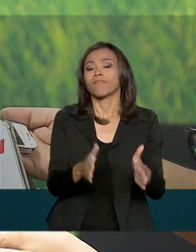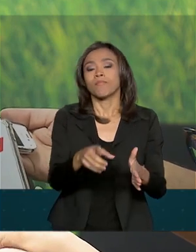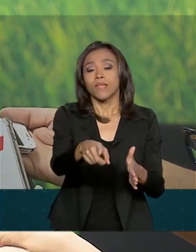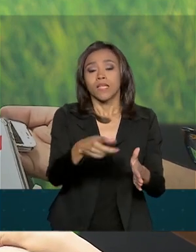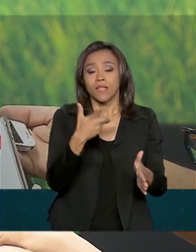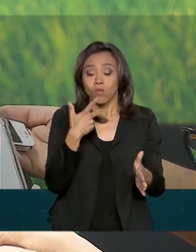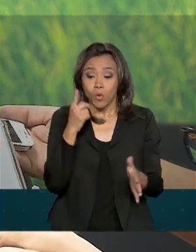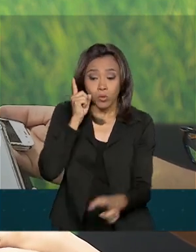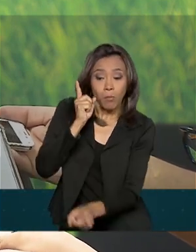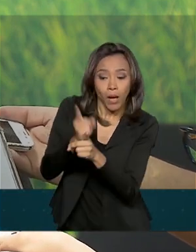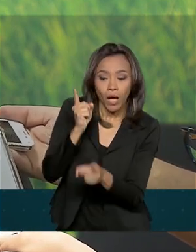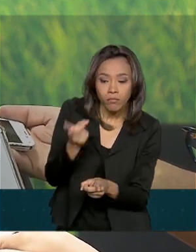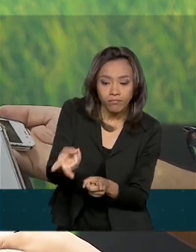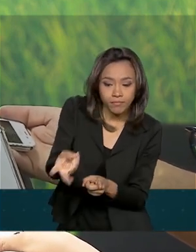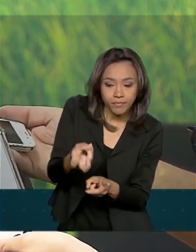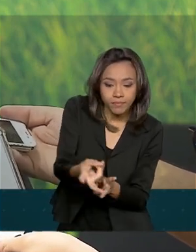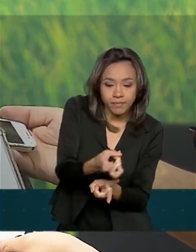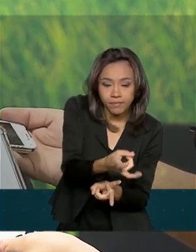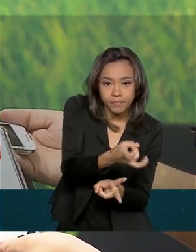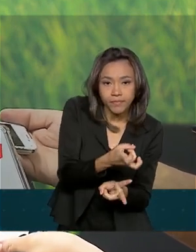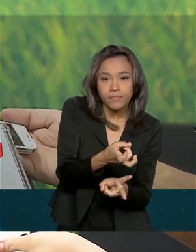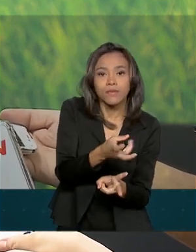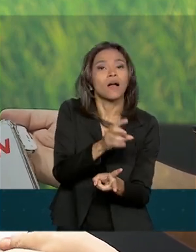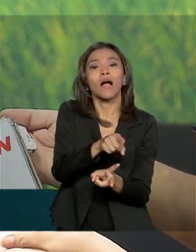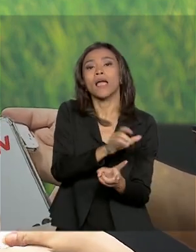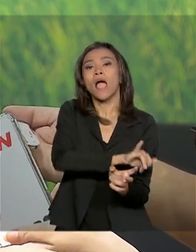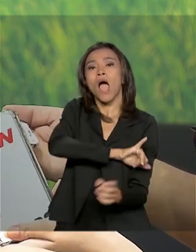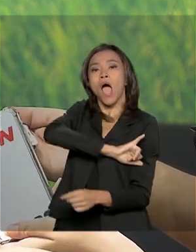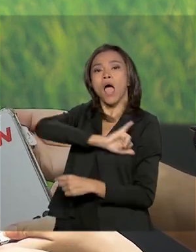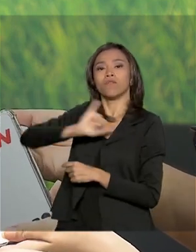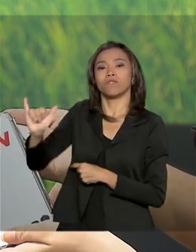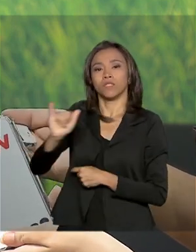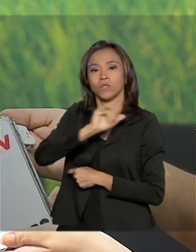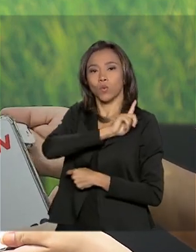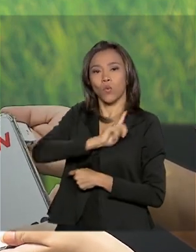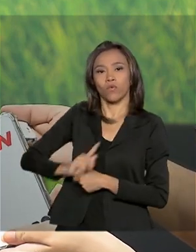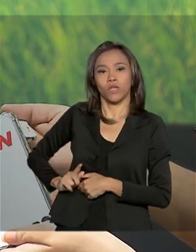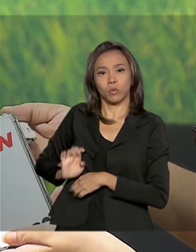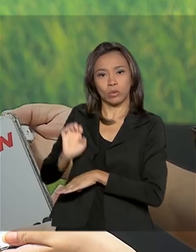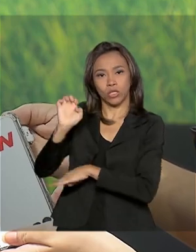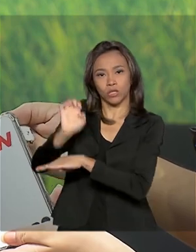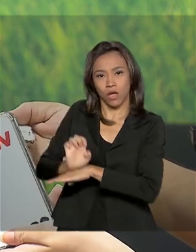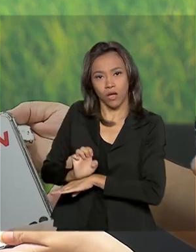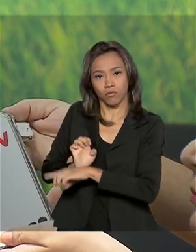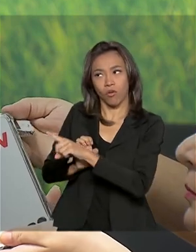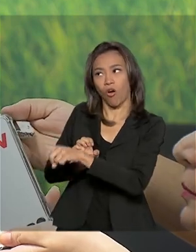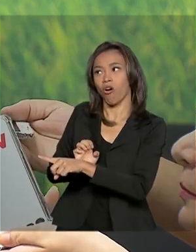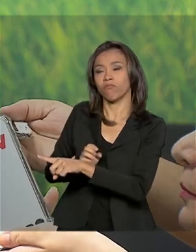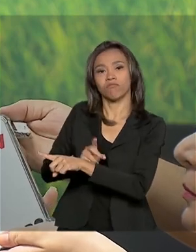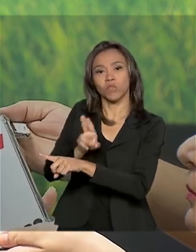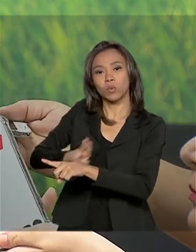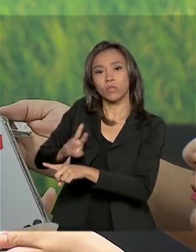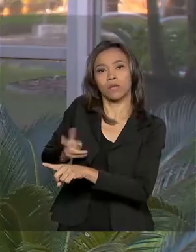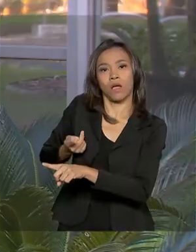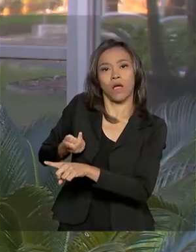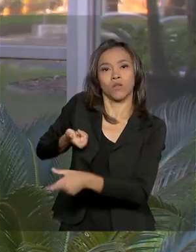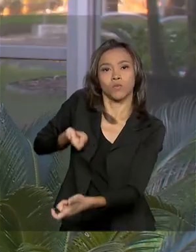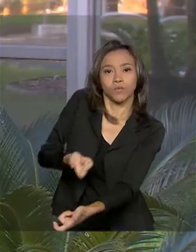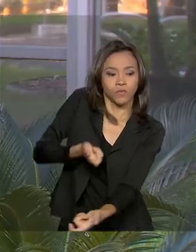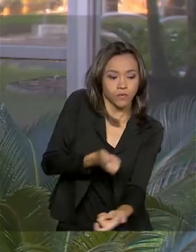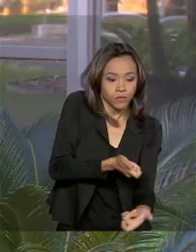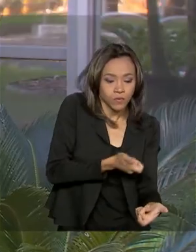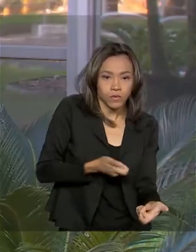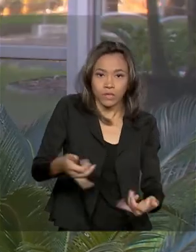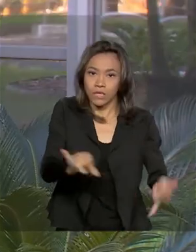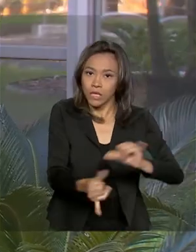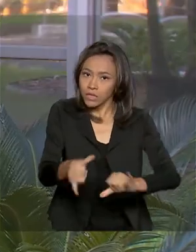para o governo estadual que é responsável pelo uso do agrotóxico. E constatada a violação, constatado o mau uso do agrotóxico, eles são autuados. Segundo o